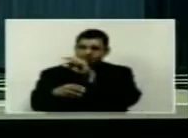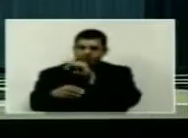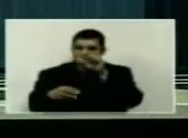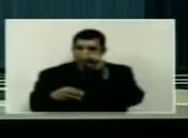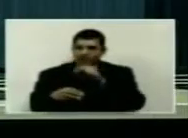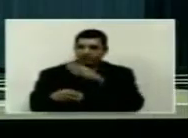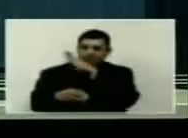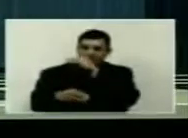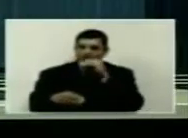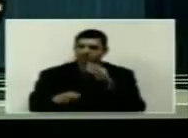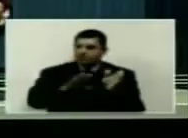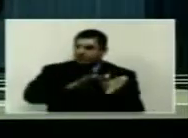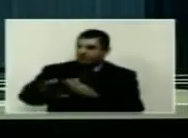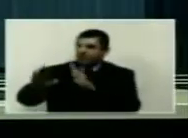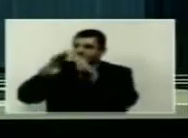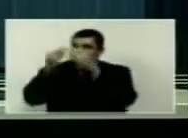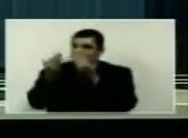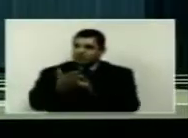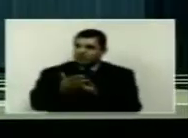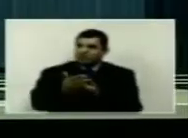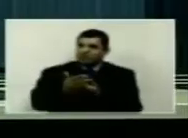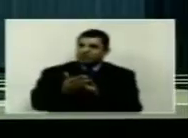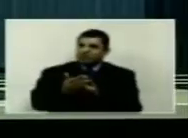crianças e adolescentes do Amazonas estão fora da escola?